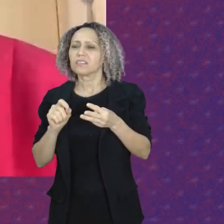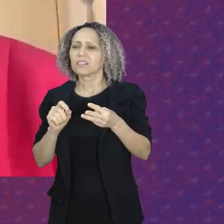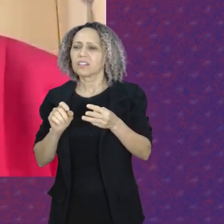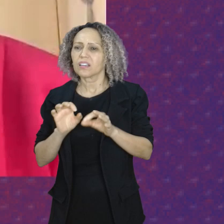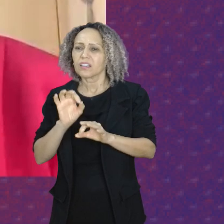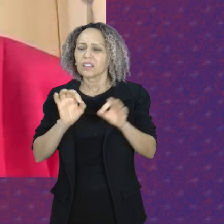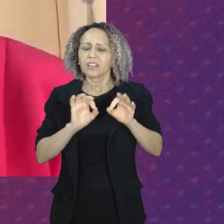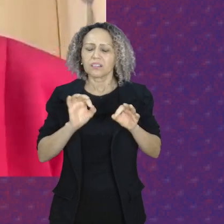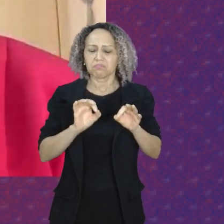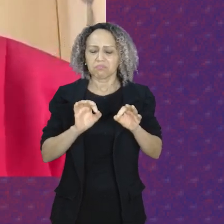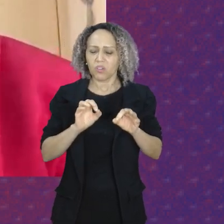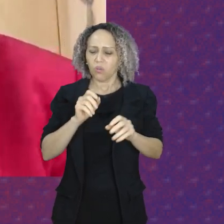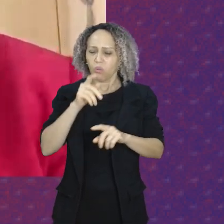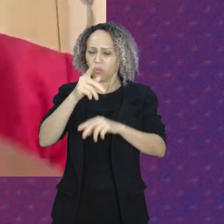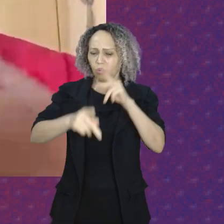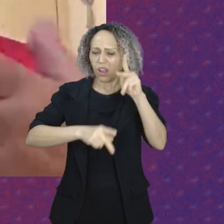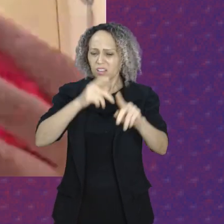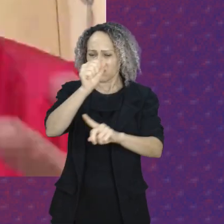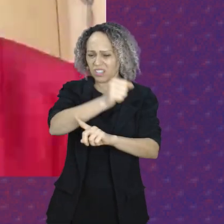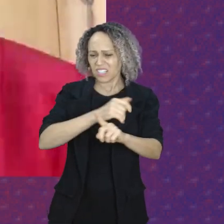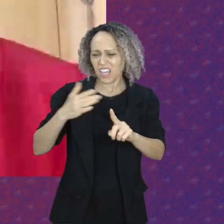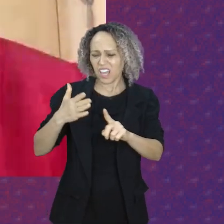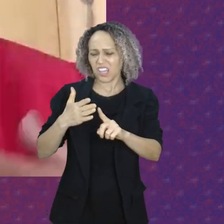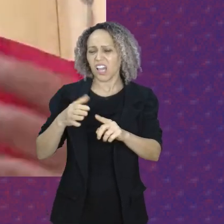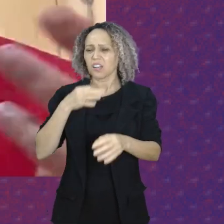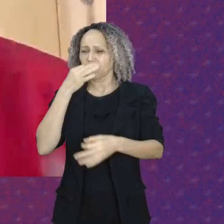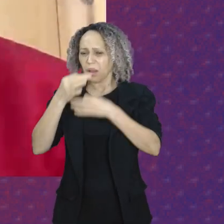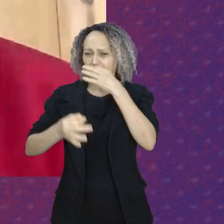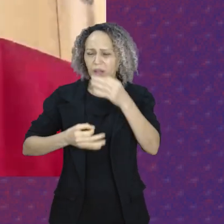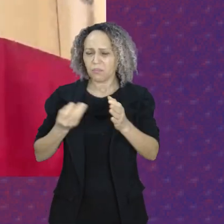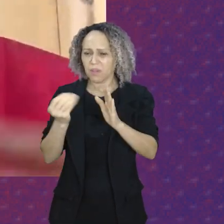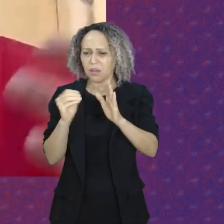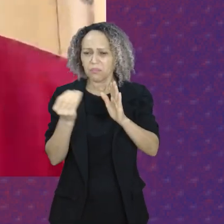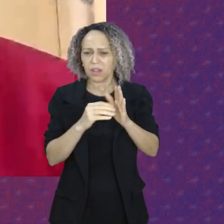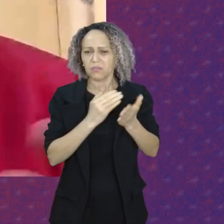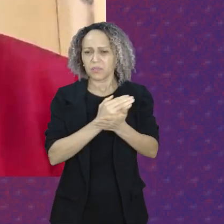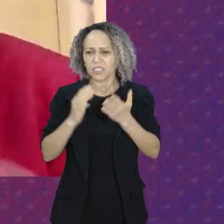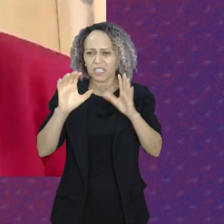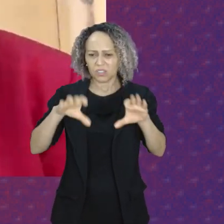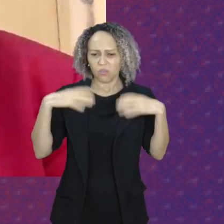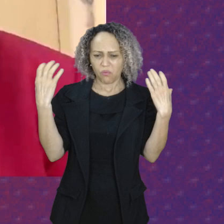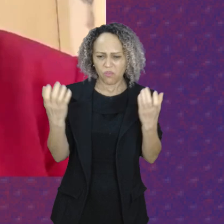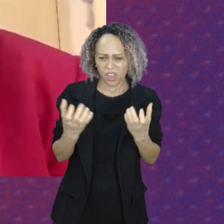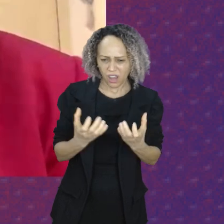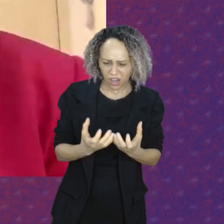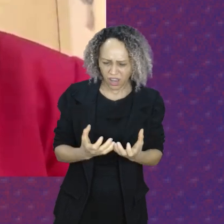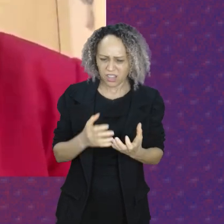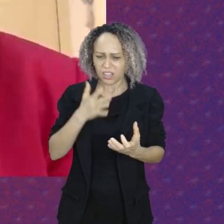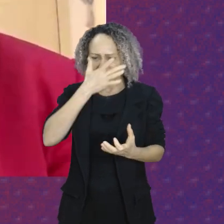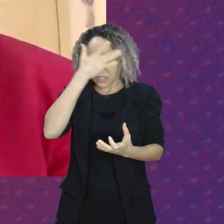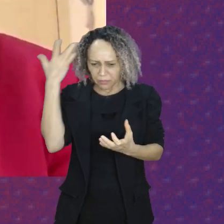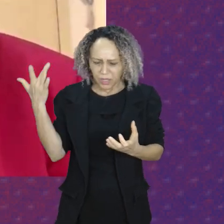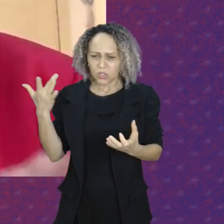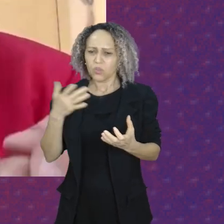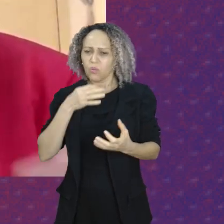ampla participação popular, né? Então foram iniciadas já as conferências, já os trabalhos, né, para poder